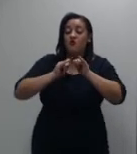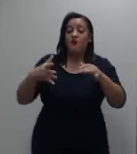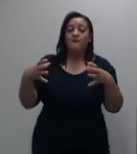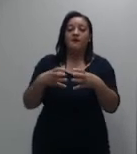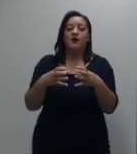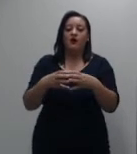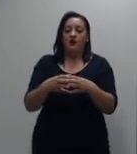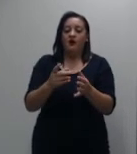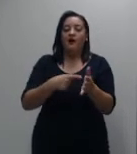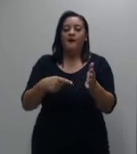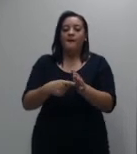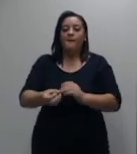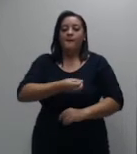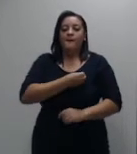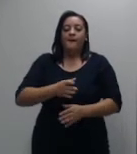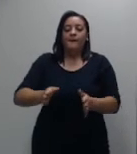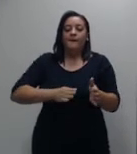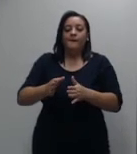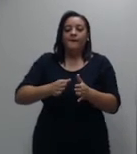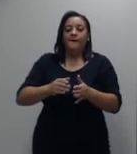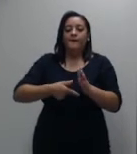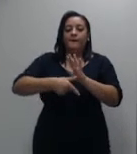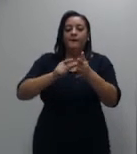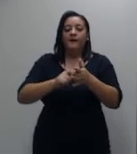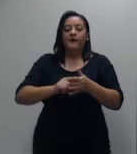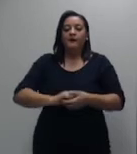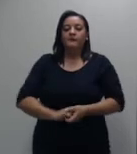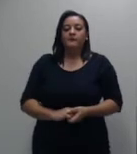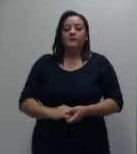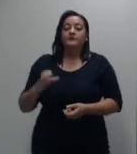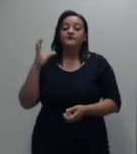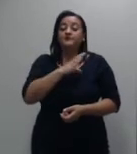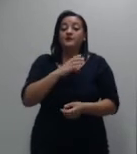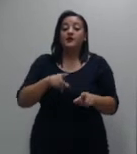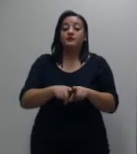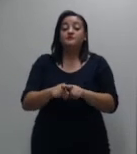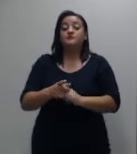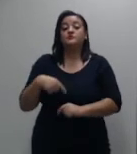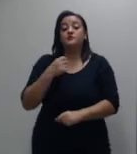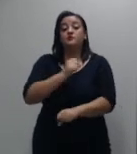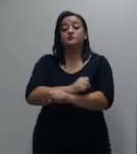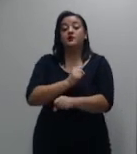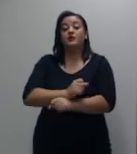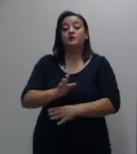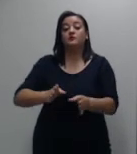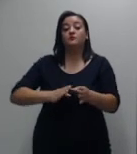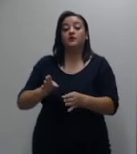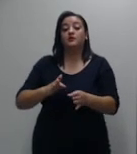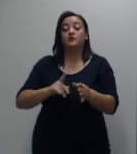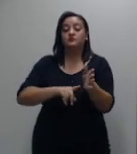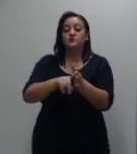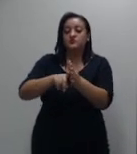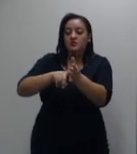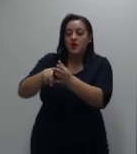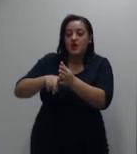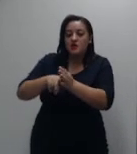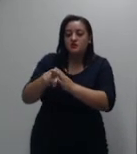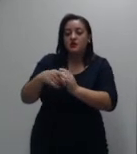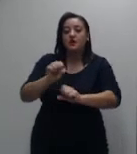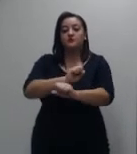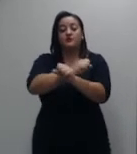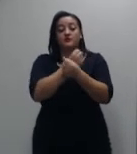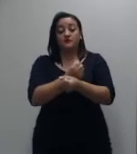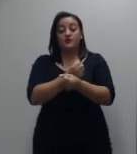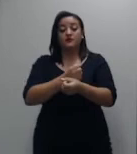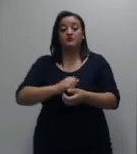no Tempo Breve que máximo breve nós estamos encerrando a fase de exame das defesas